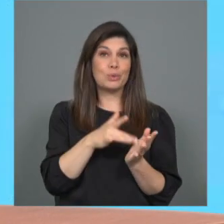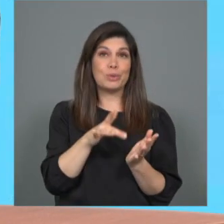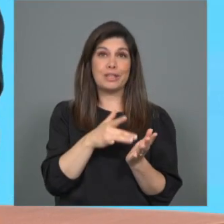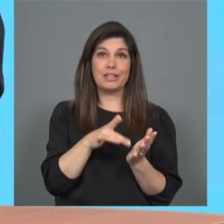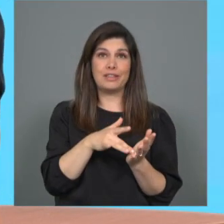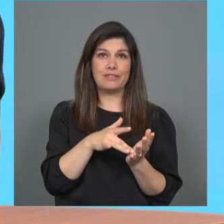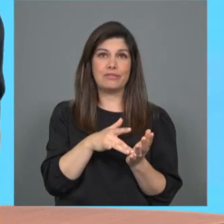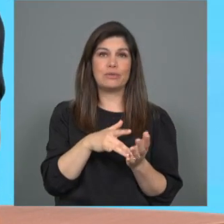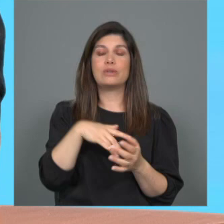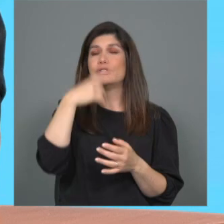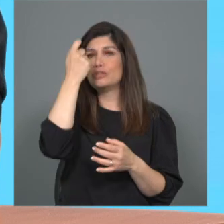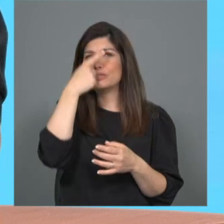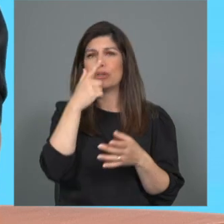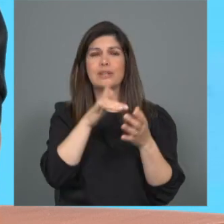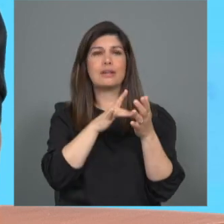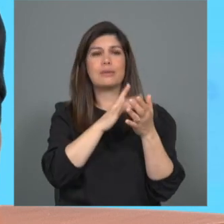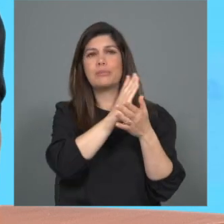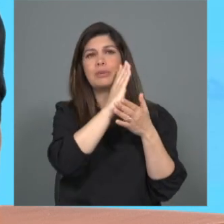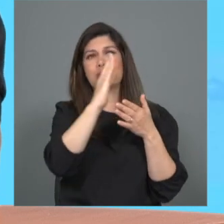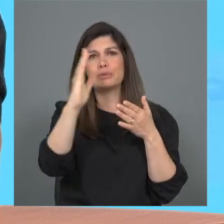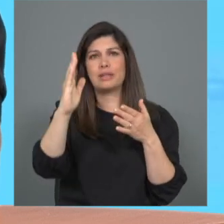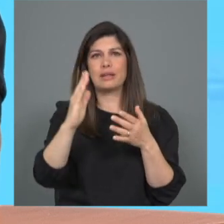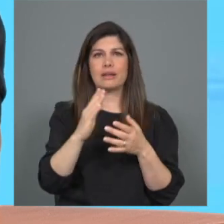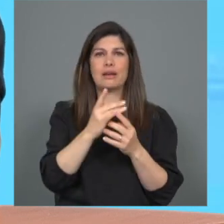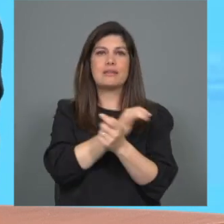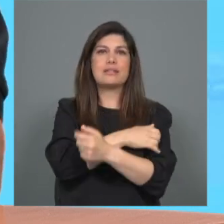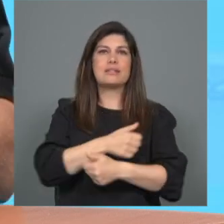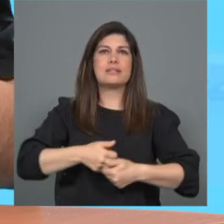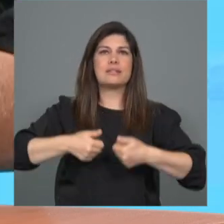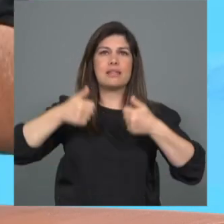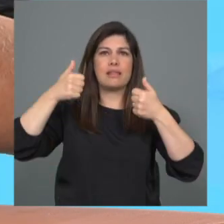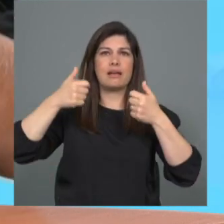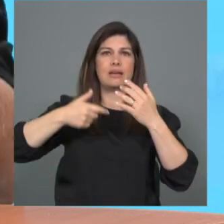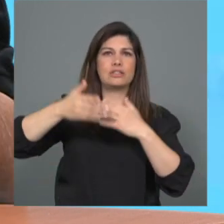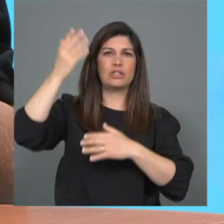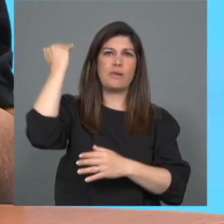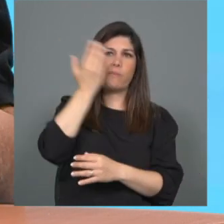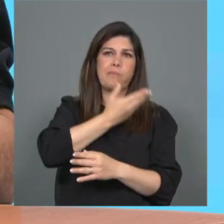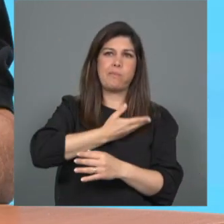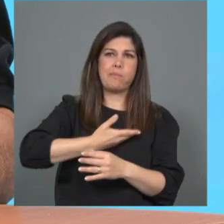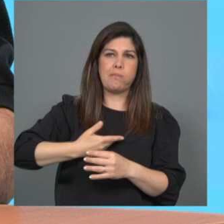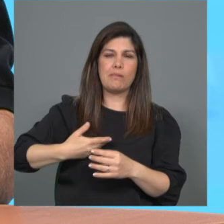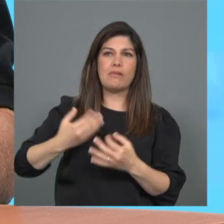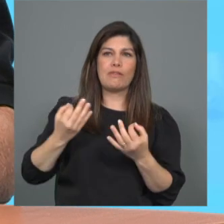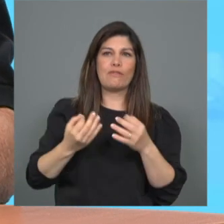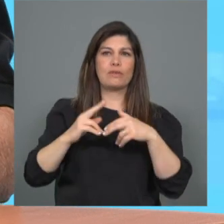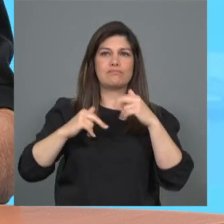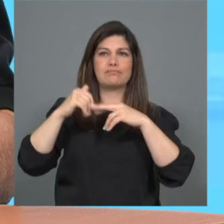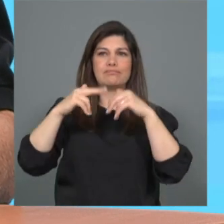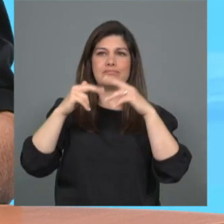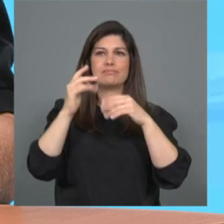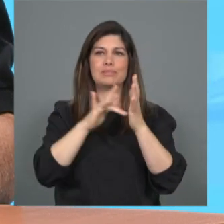das bibliotecas, as grandes cidades da antiguidade que construíram grandes bibliotecas, não é?